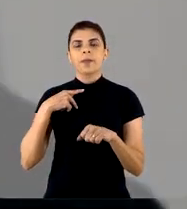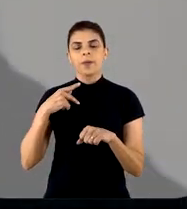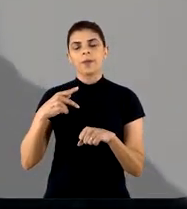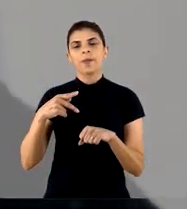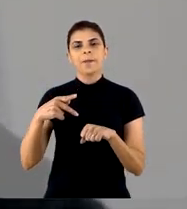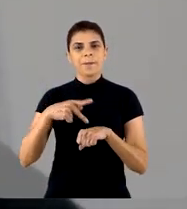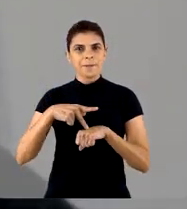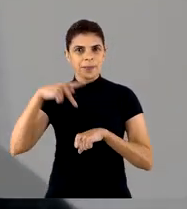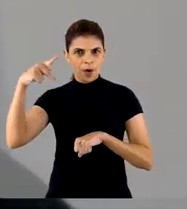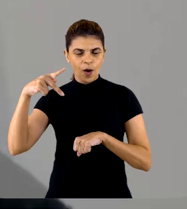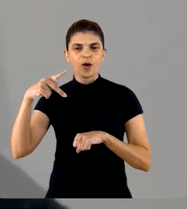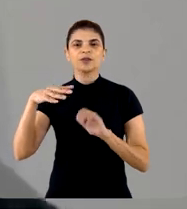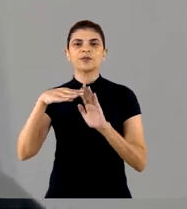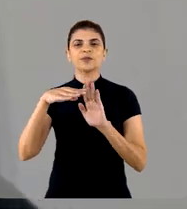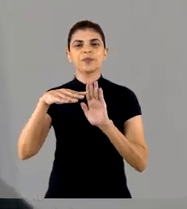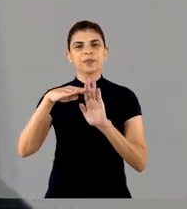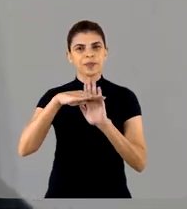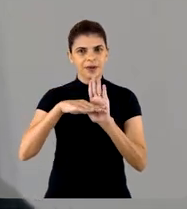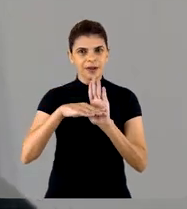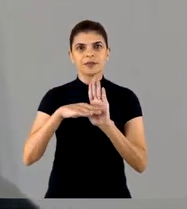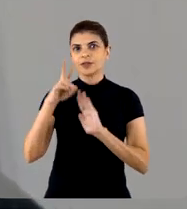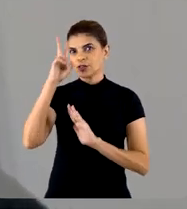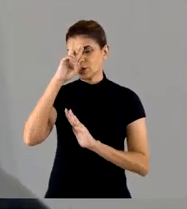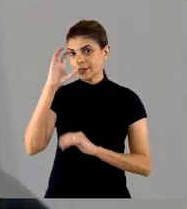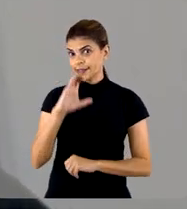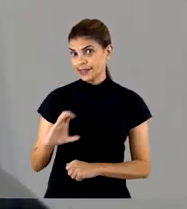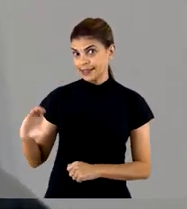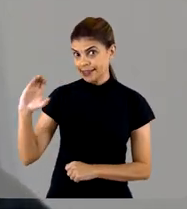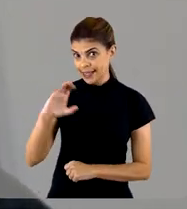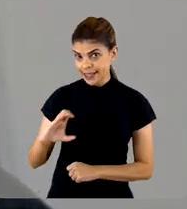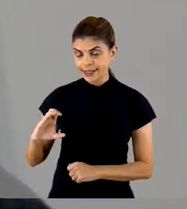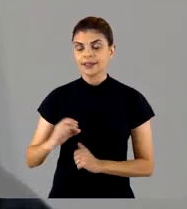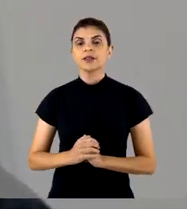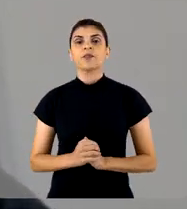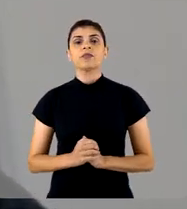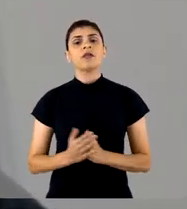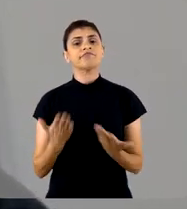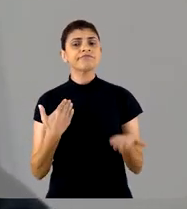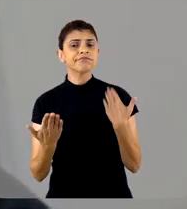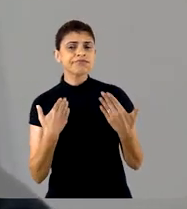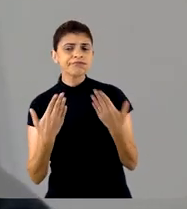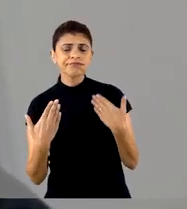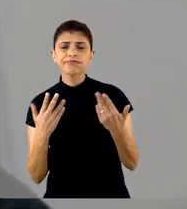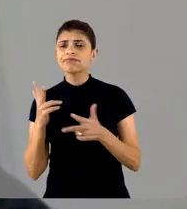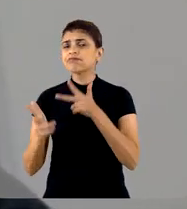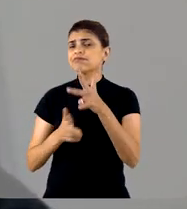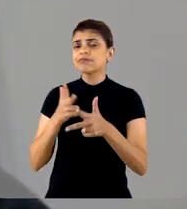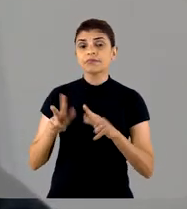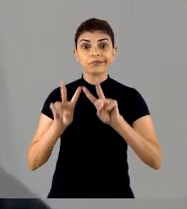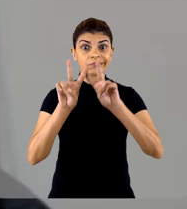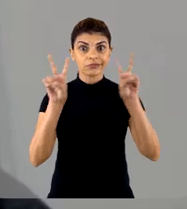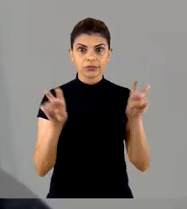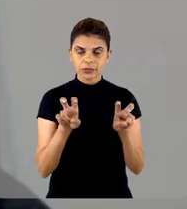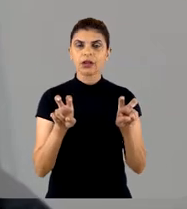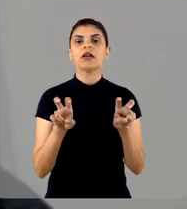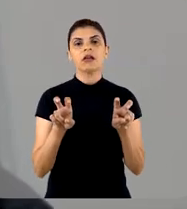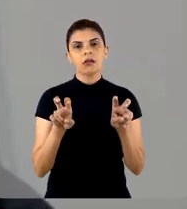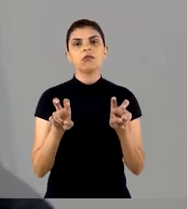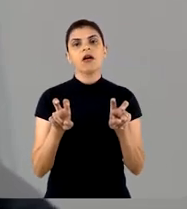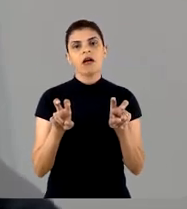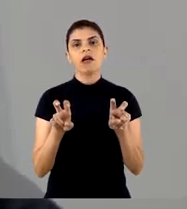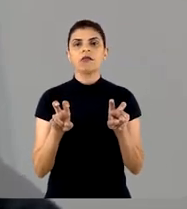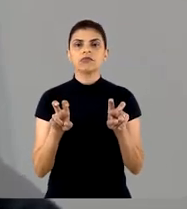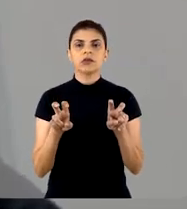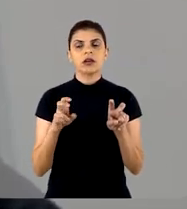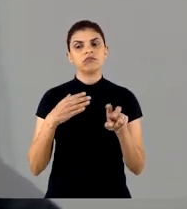Ciências, daqui da mesma instituição. E vim conversar com vocês um pouco sobre um tema, né, que